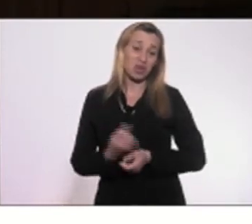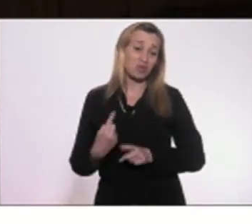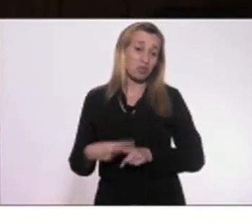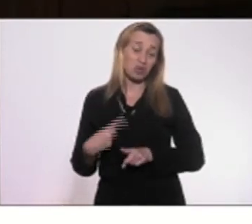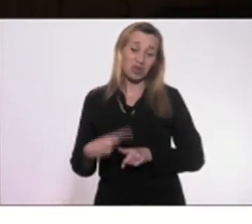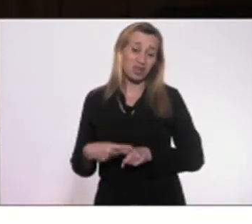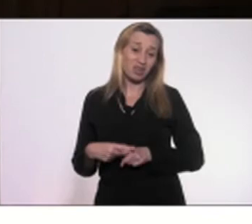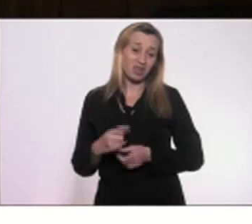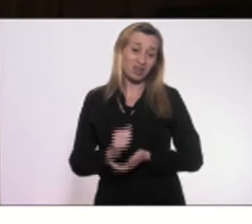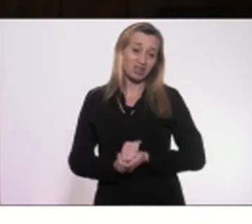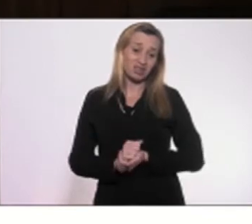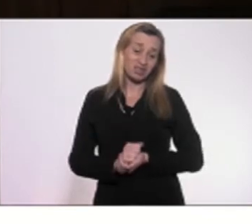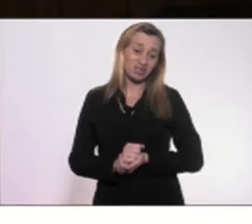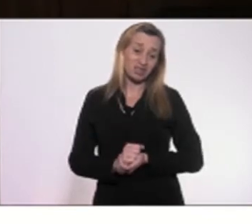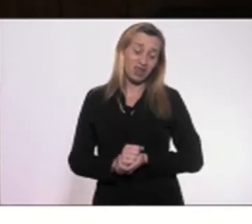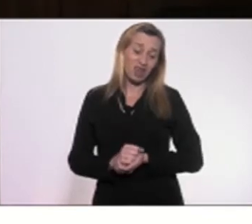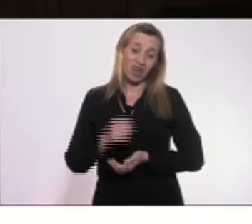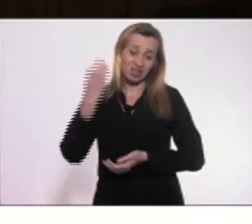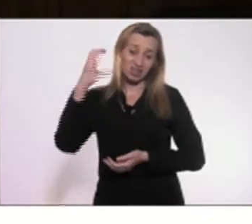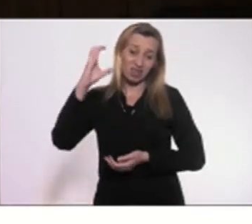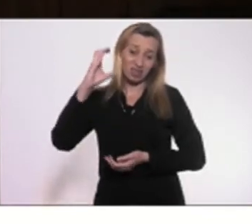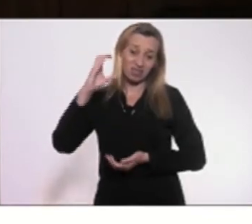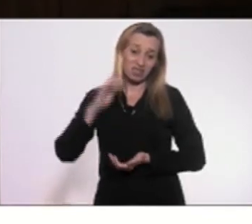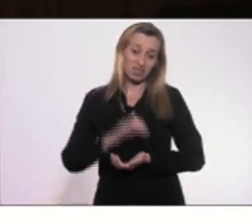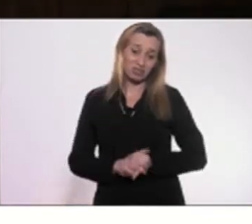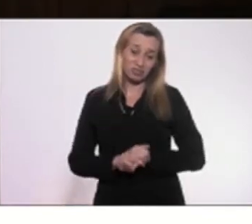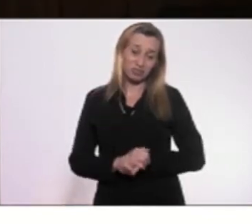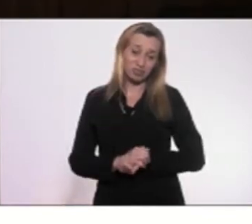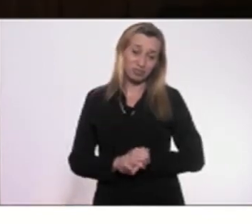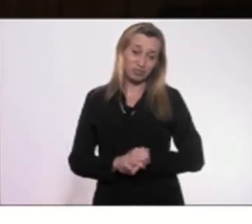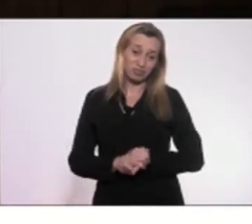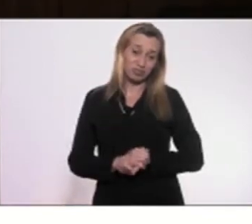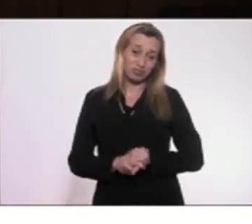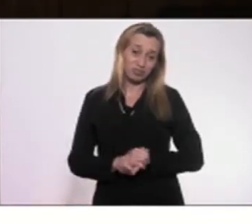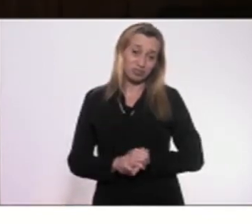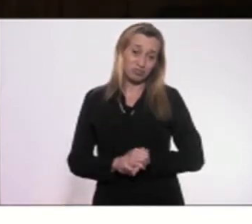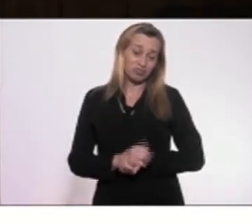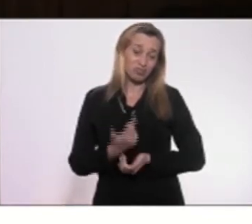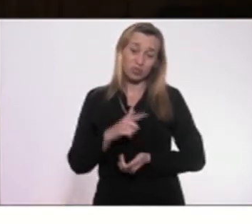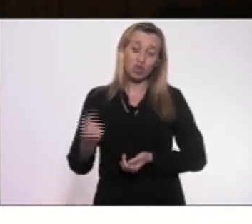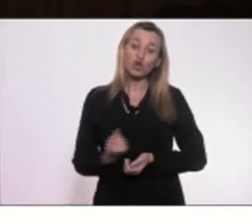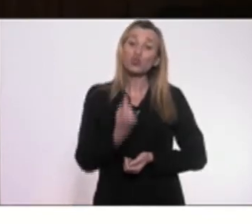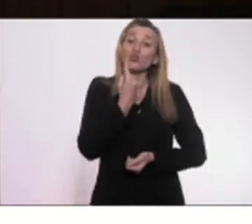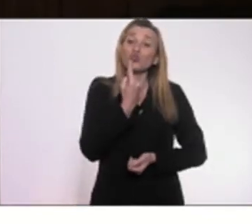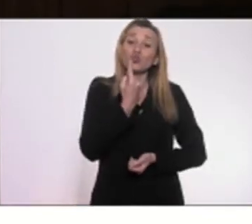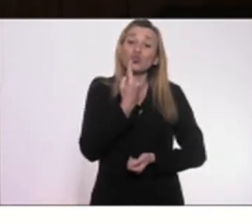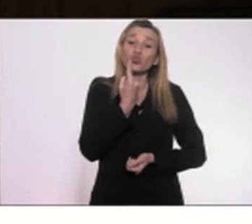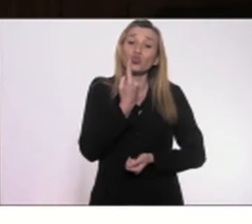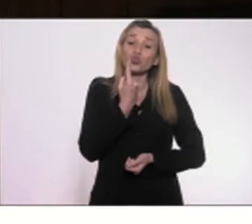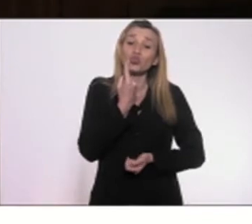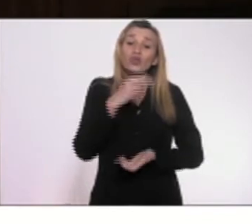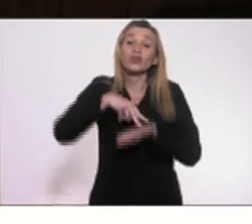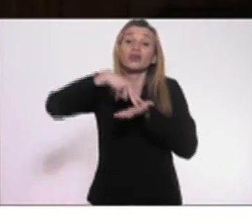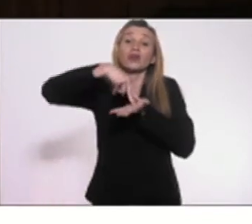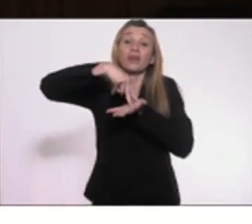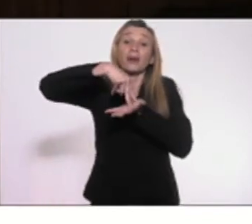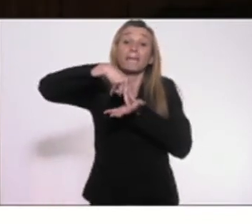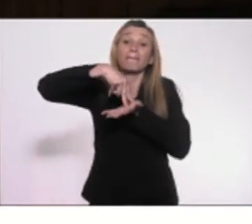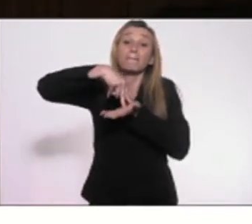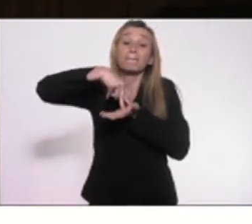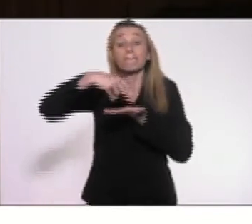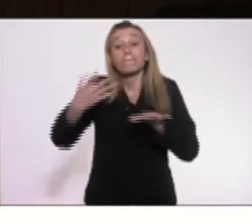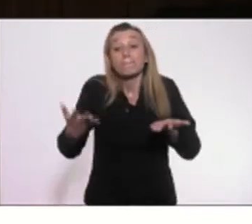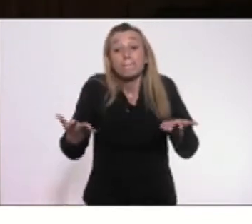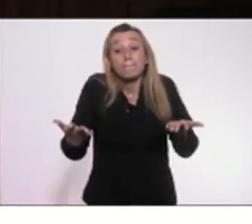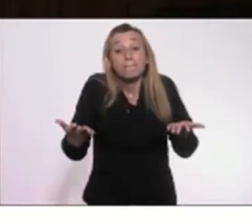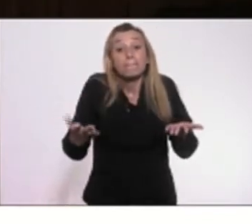Porque, à luz da ciência, não tem um que se mantenha em pé. Então, a